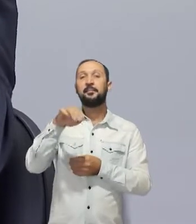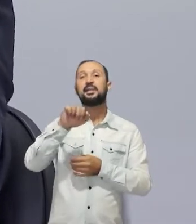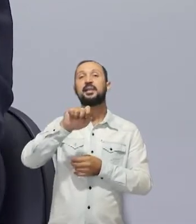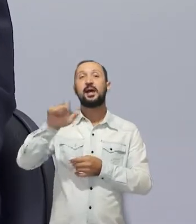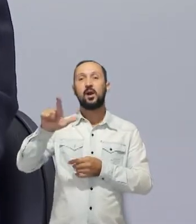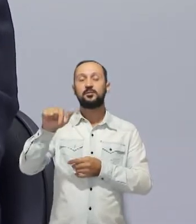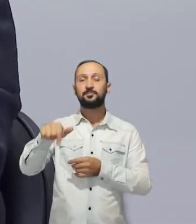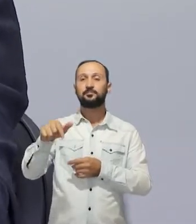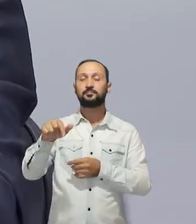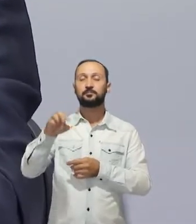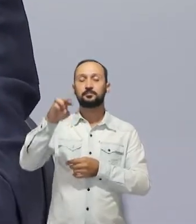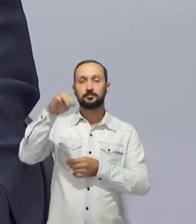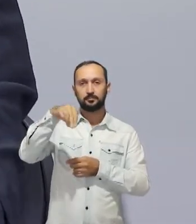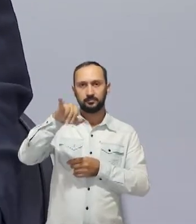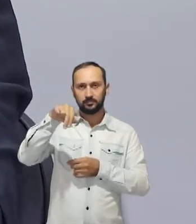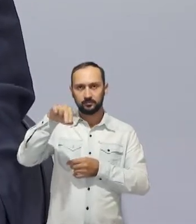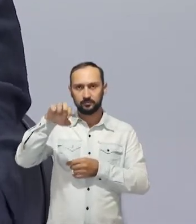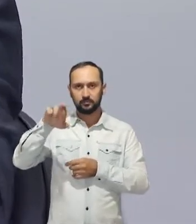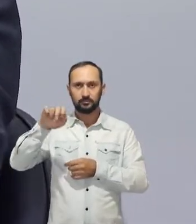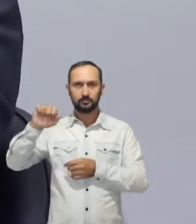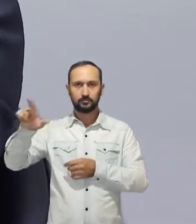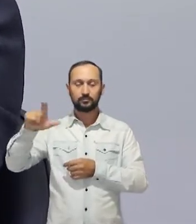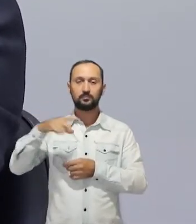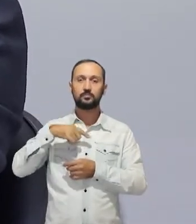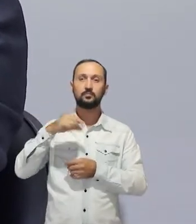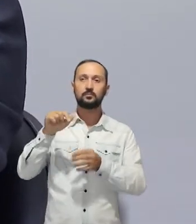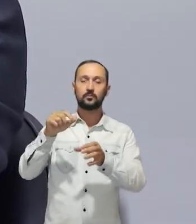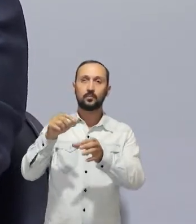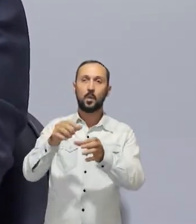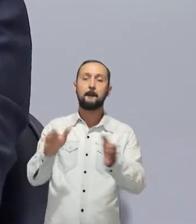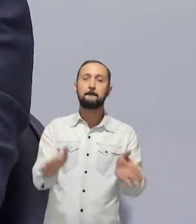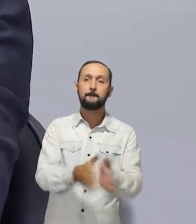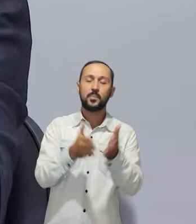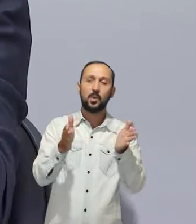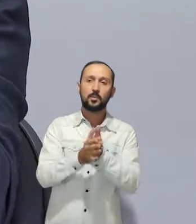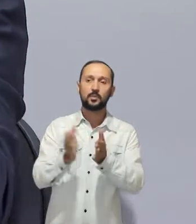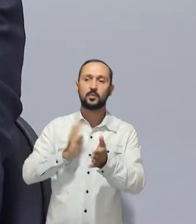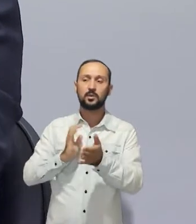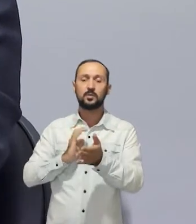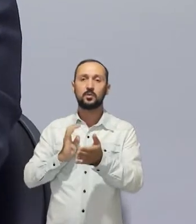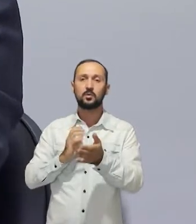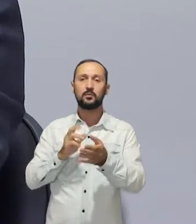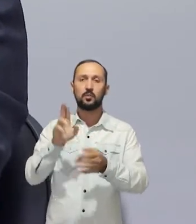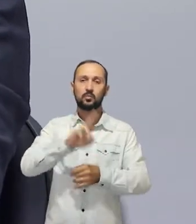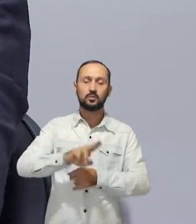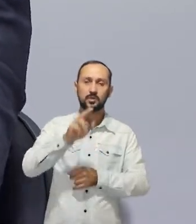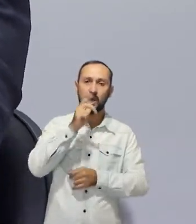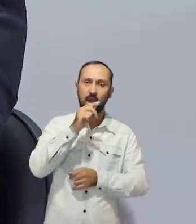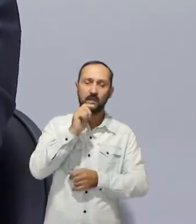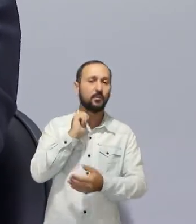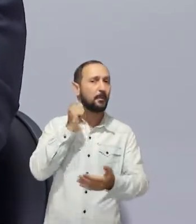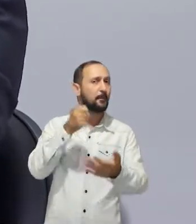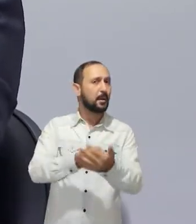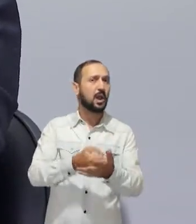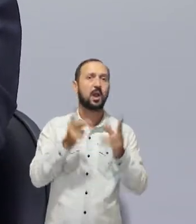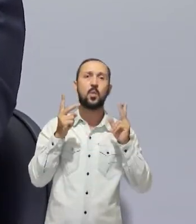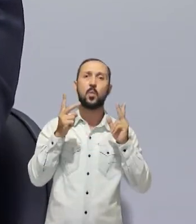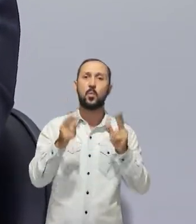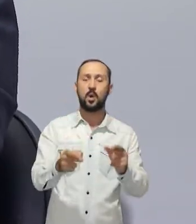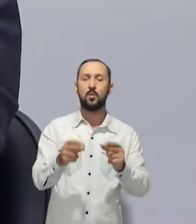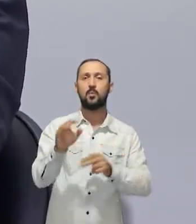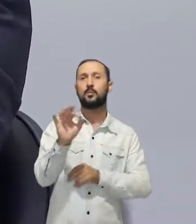tributar uma água mineral, tanto o pobre quanto o rico vão consumir a água mineral e vão pagar a mesma